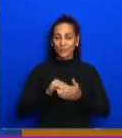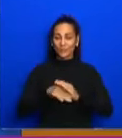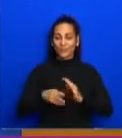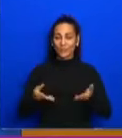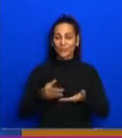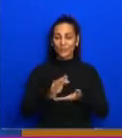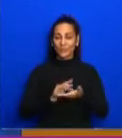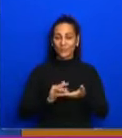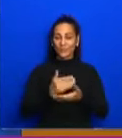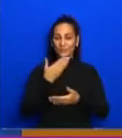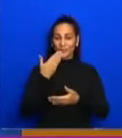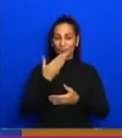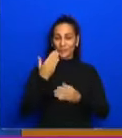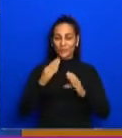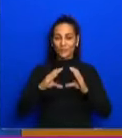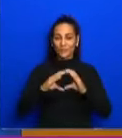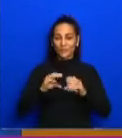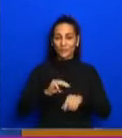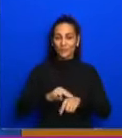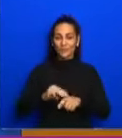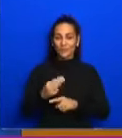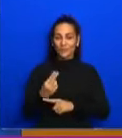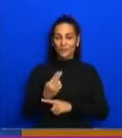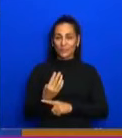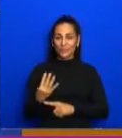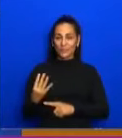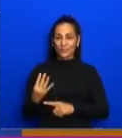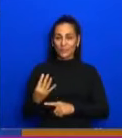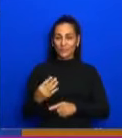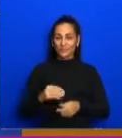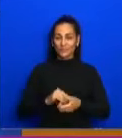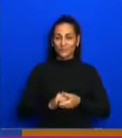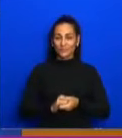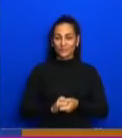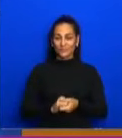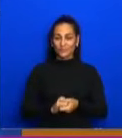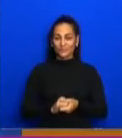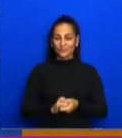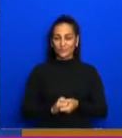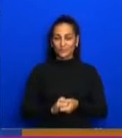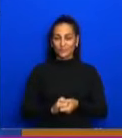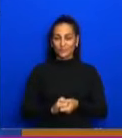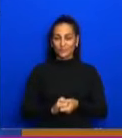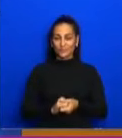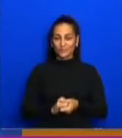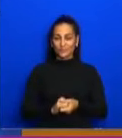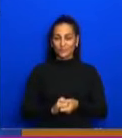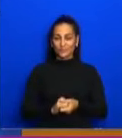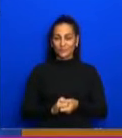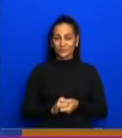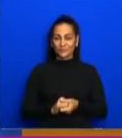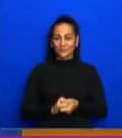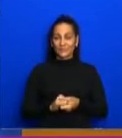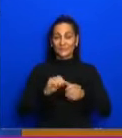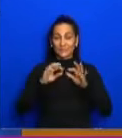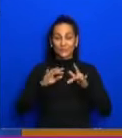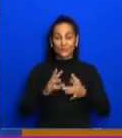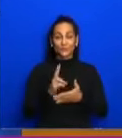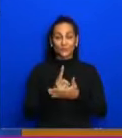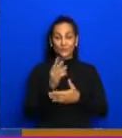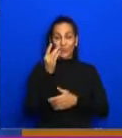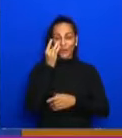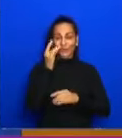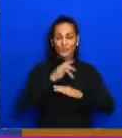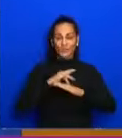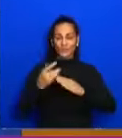Lotomania. Agora Loto Fácil. Bola marrom 24, marrom número 24. A nossa transmissão